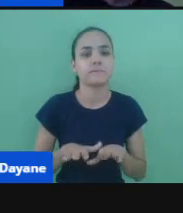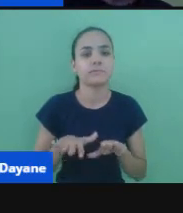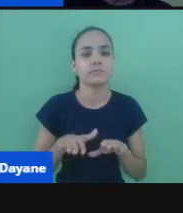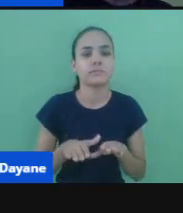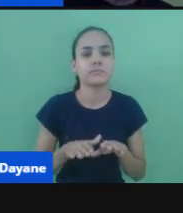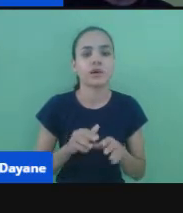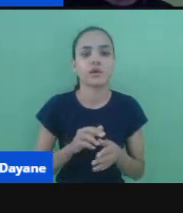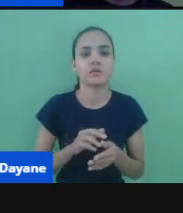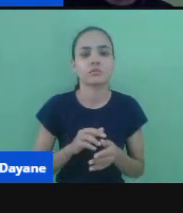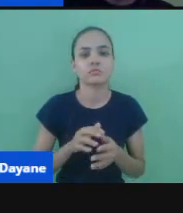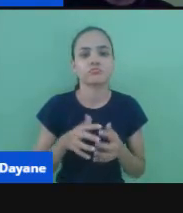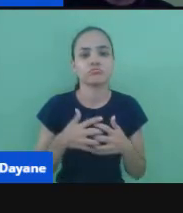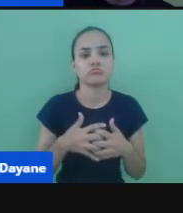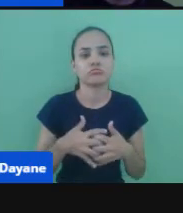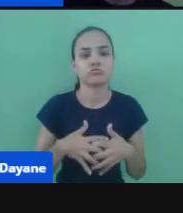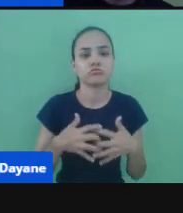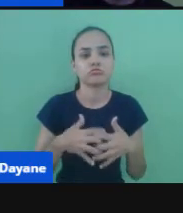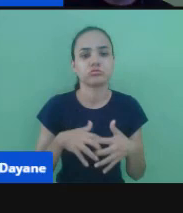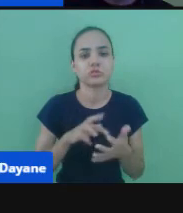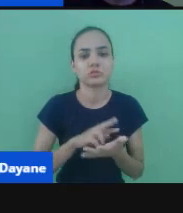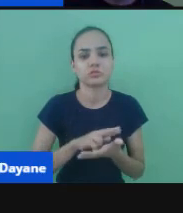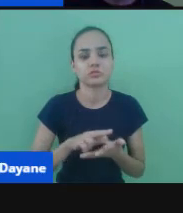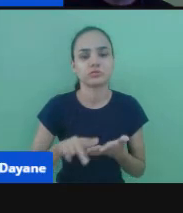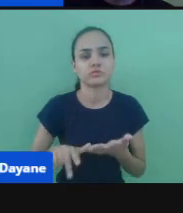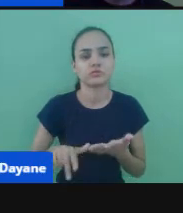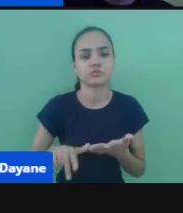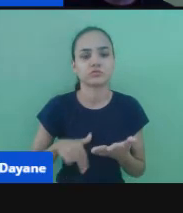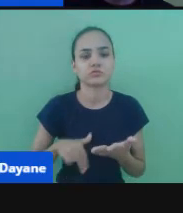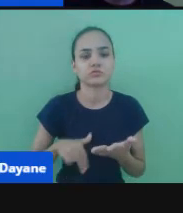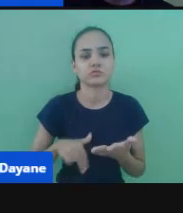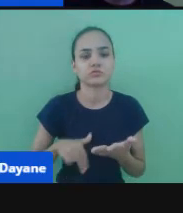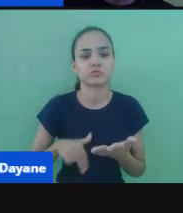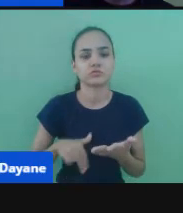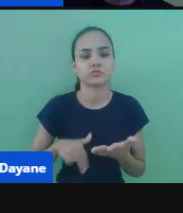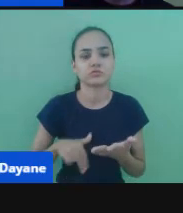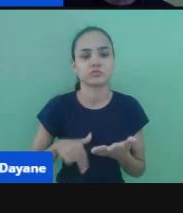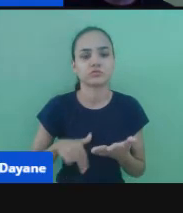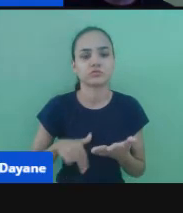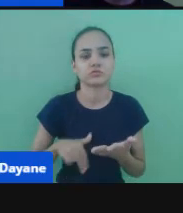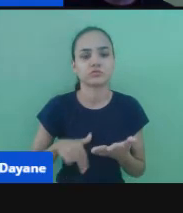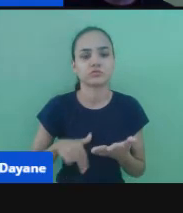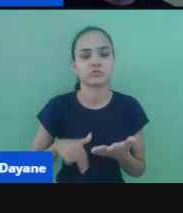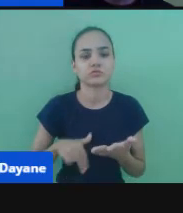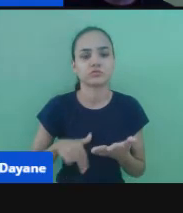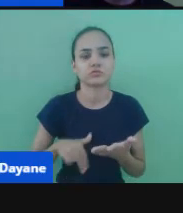empacotar. Máquinas de ensacar. Máquinas de assar. Máquinas de faturamento.